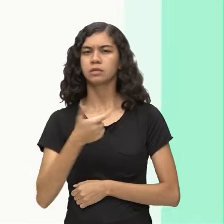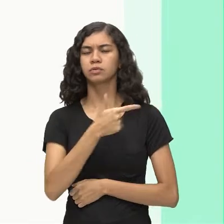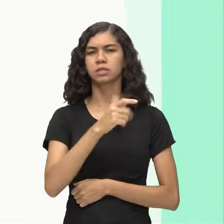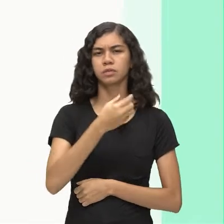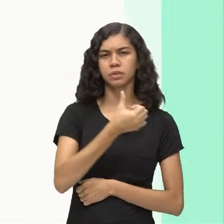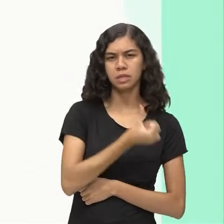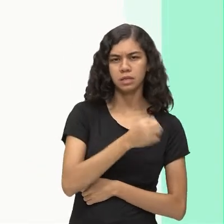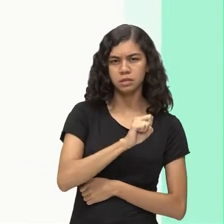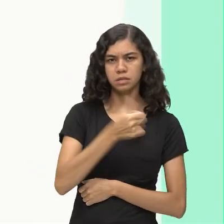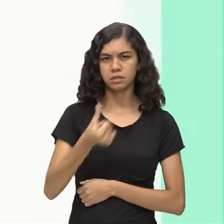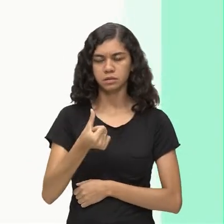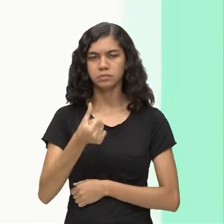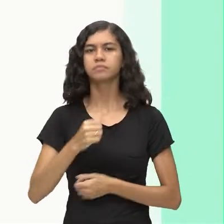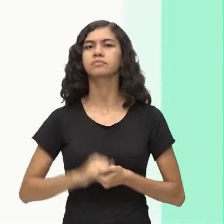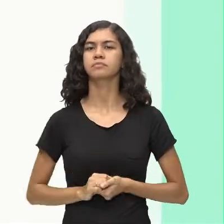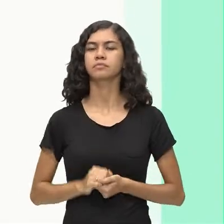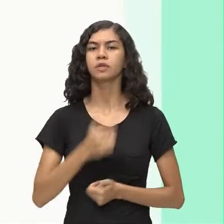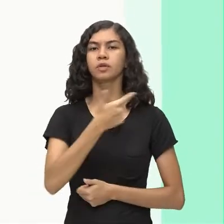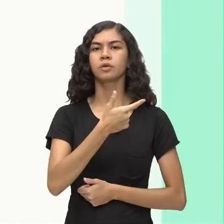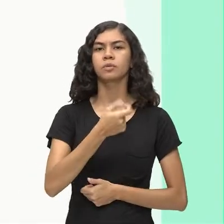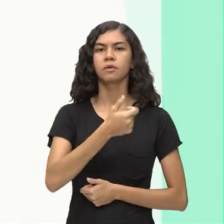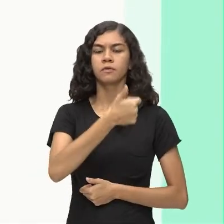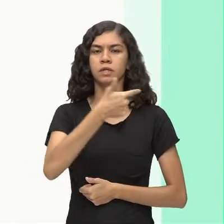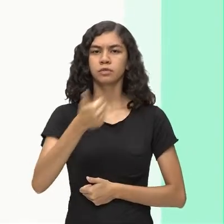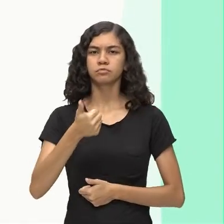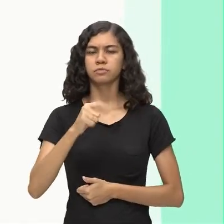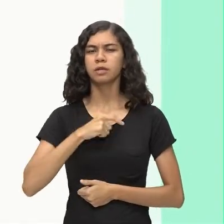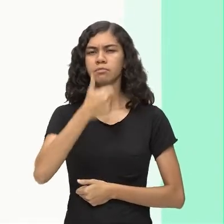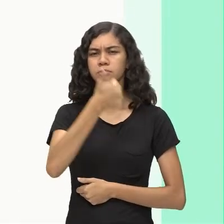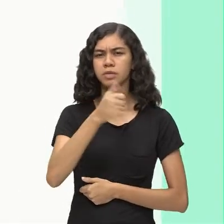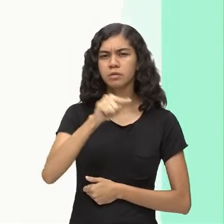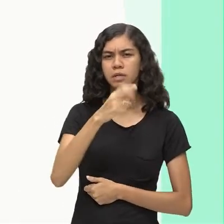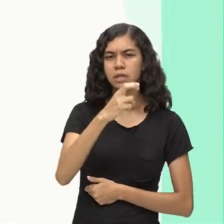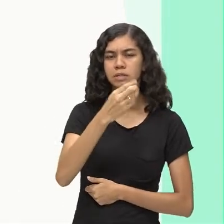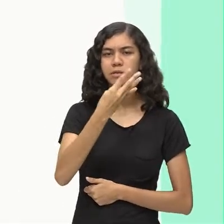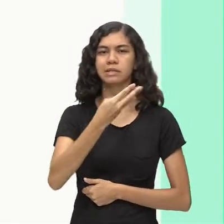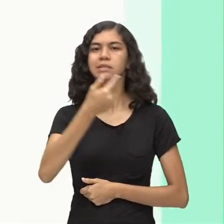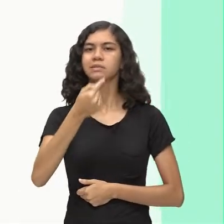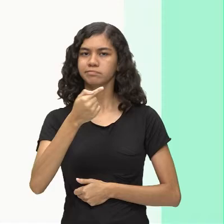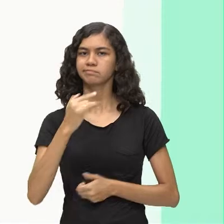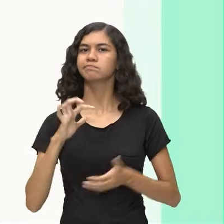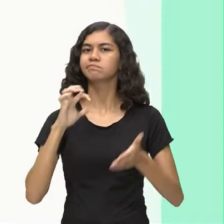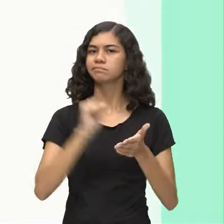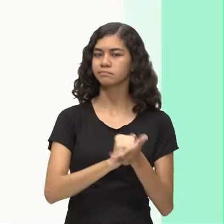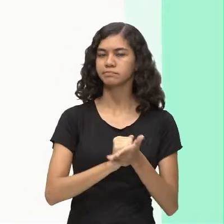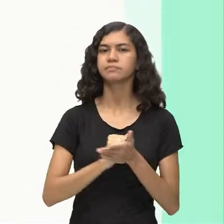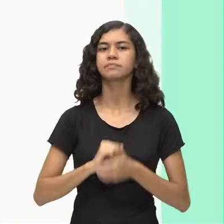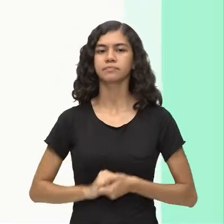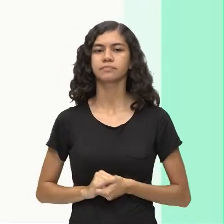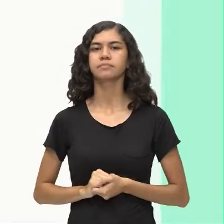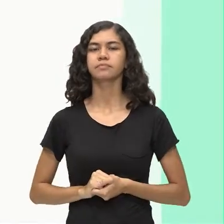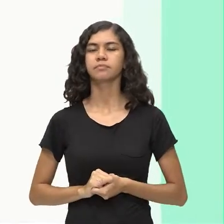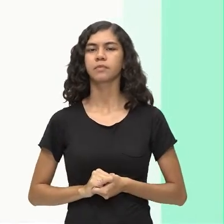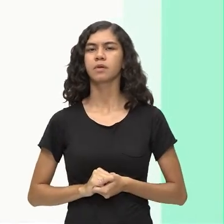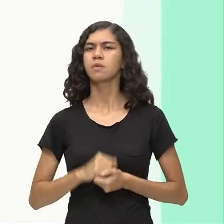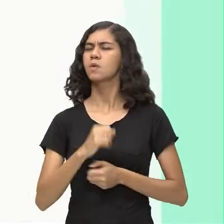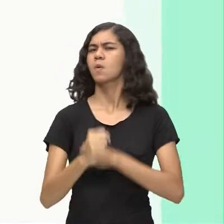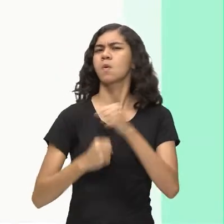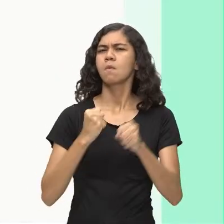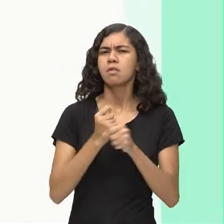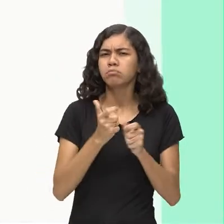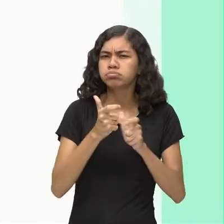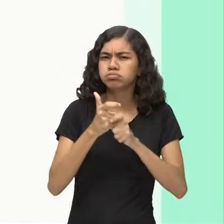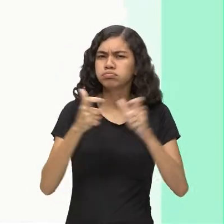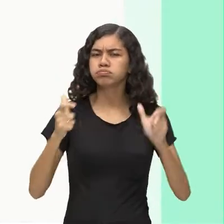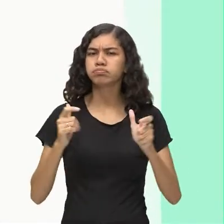Já em contrapartida em 2021 nós tivemos 1.547 casos registrados. E o ano que teve maior incidência